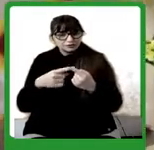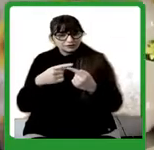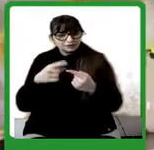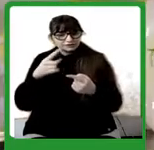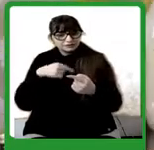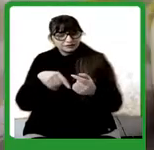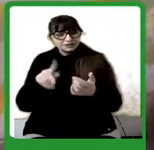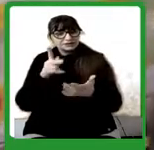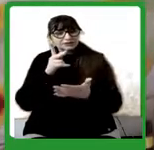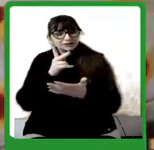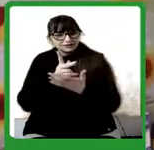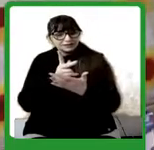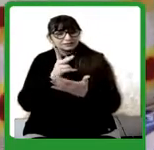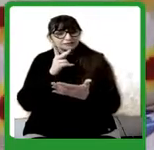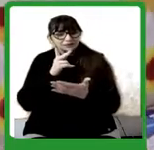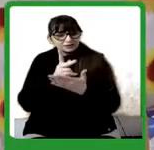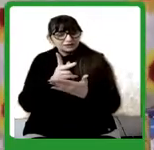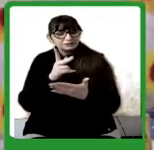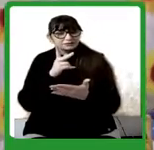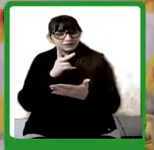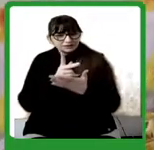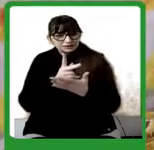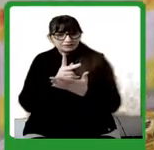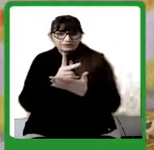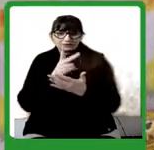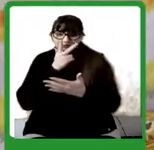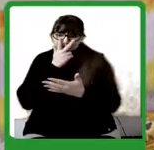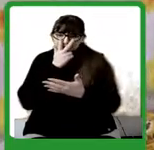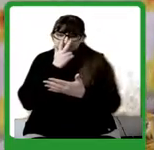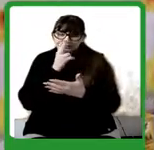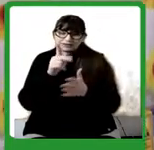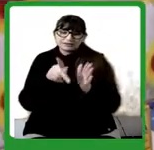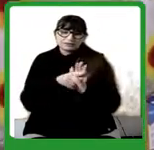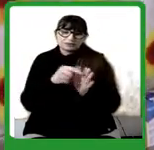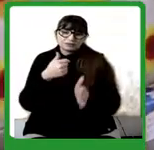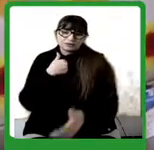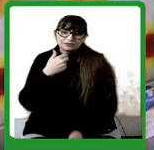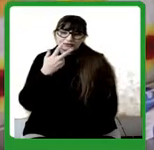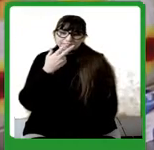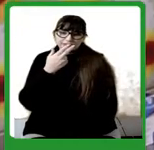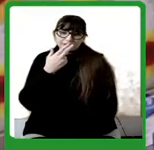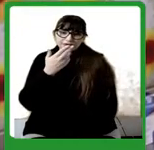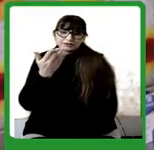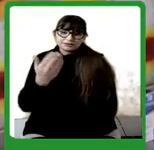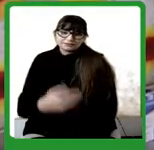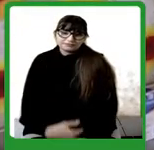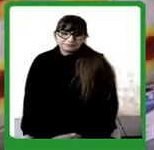falar, eu não sei por que vocês têm de falar que é eu que faço fofoca, tá?